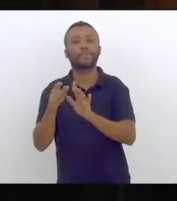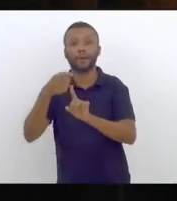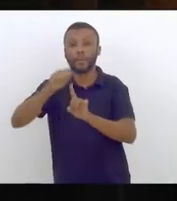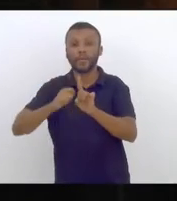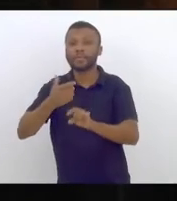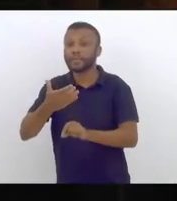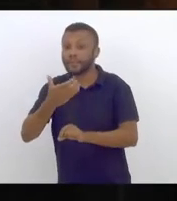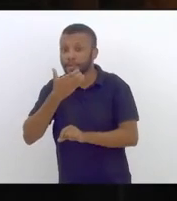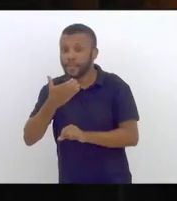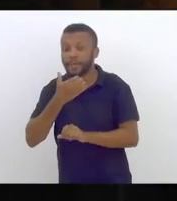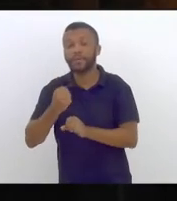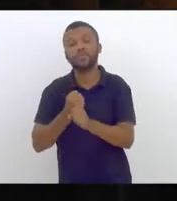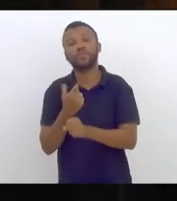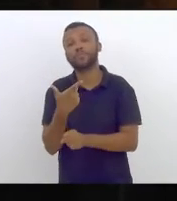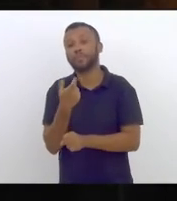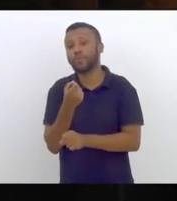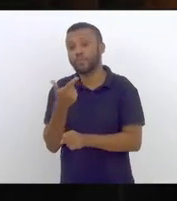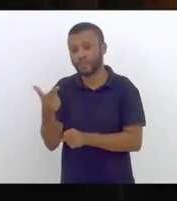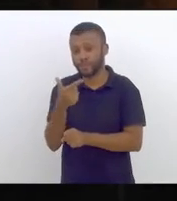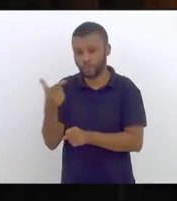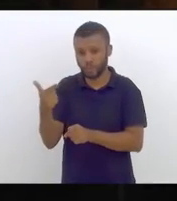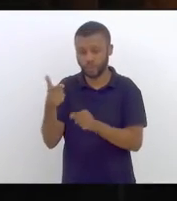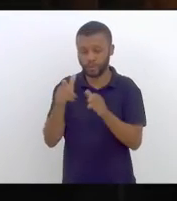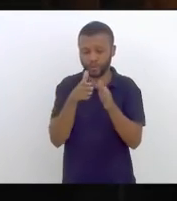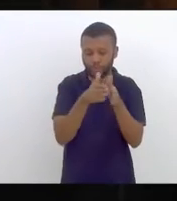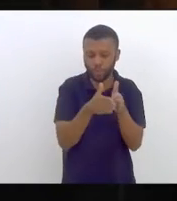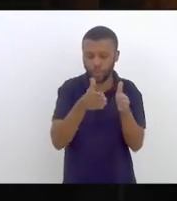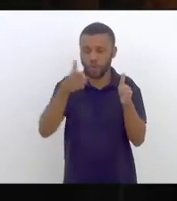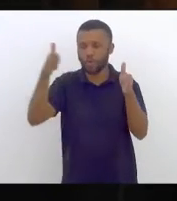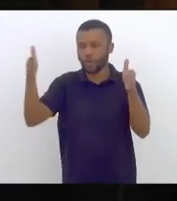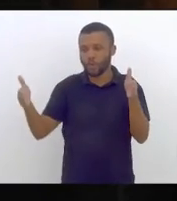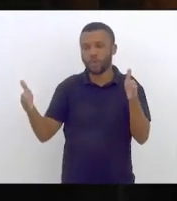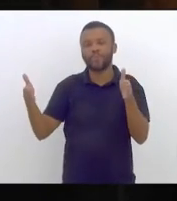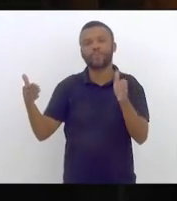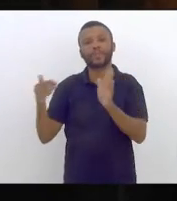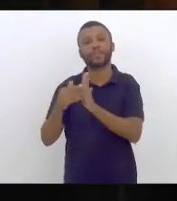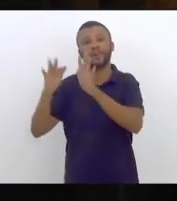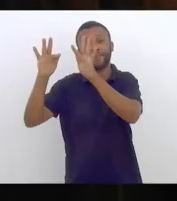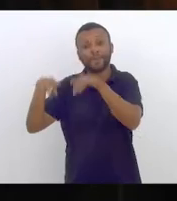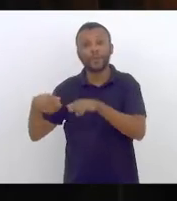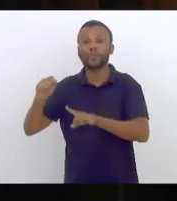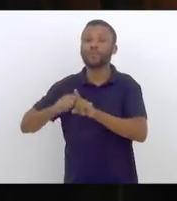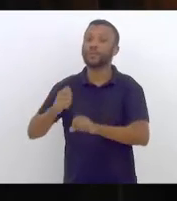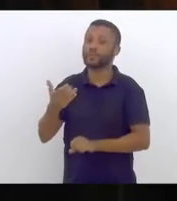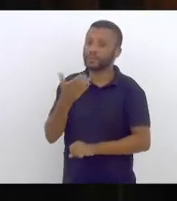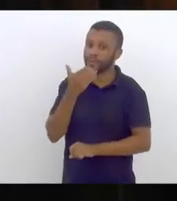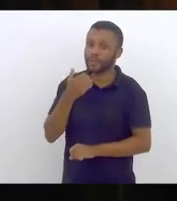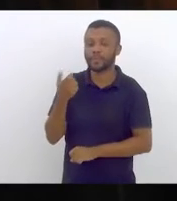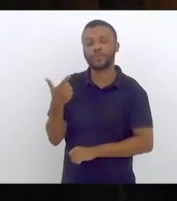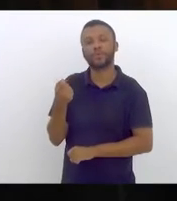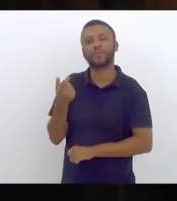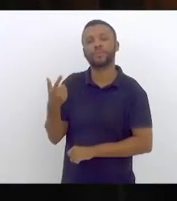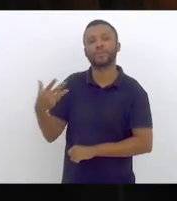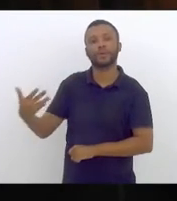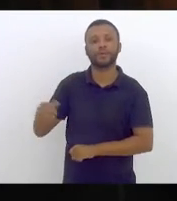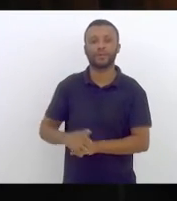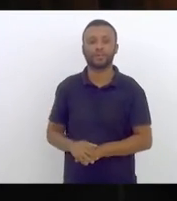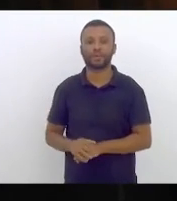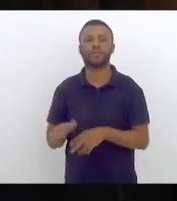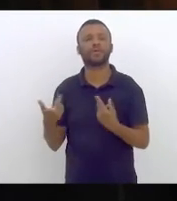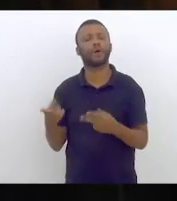dezembro de 2022. Então, nesse sentido, senhora presidenta, é mais que necessário não